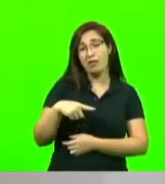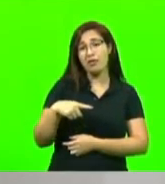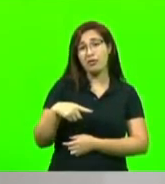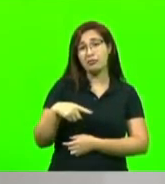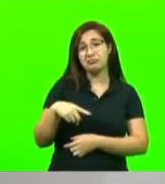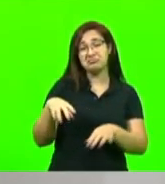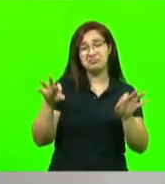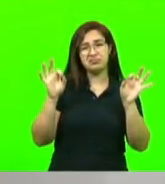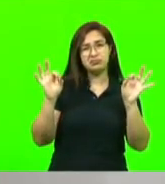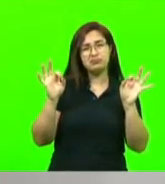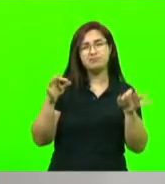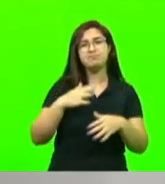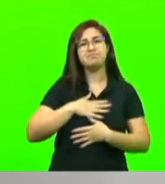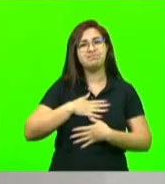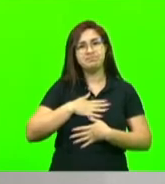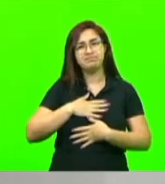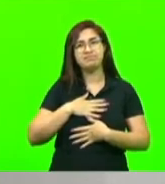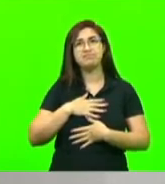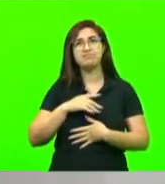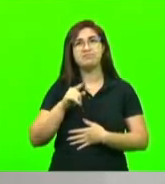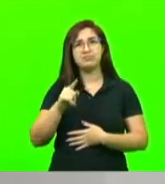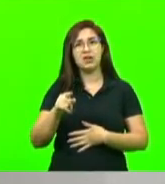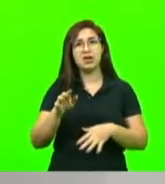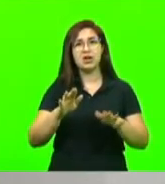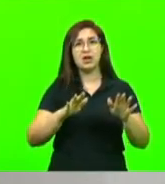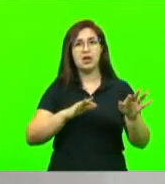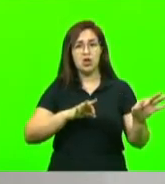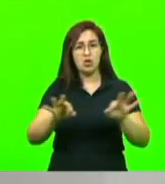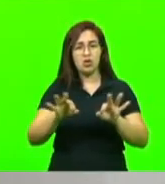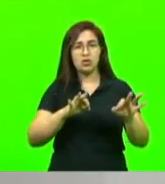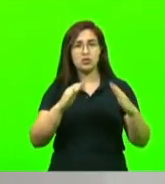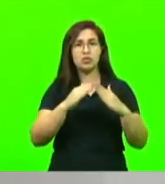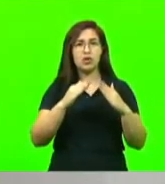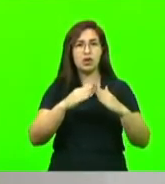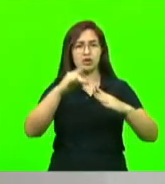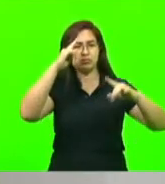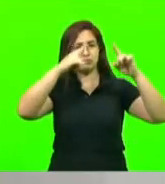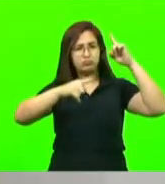pessoa maravilhosa, ajeitou a casa, né? Governou